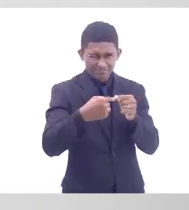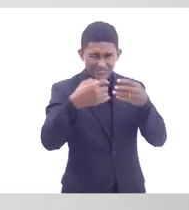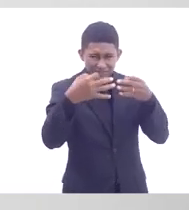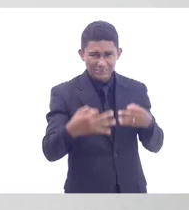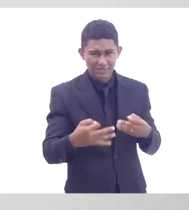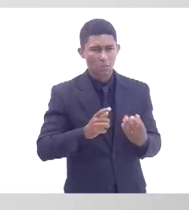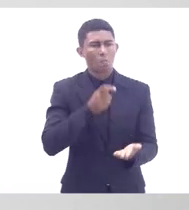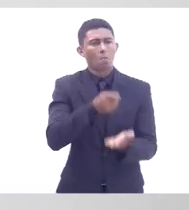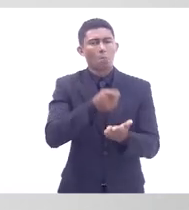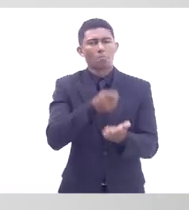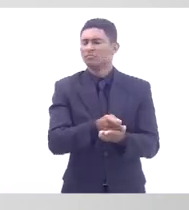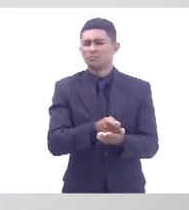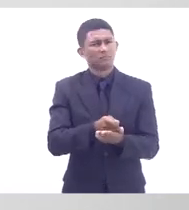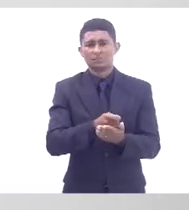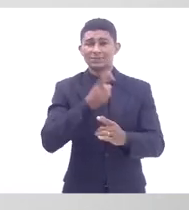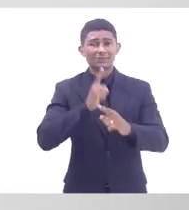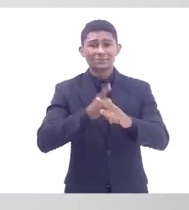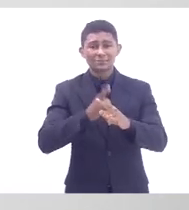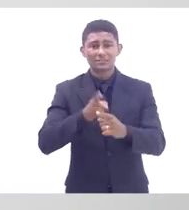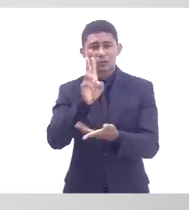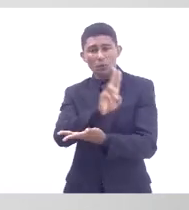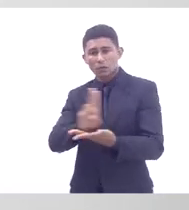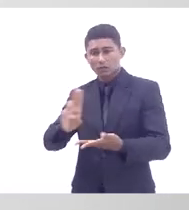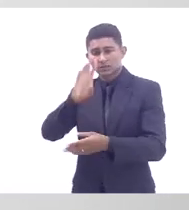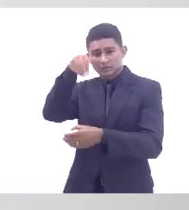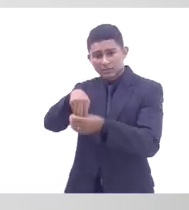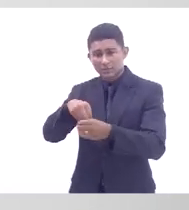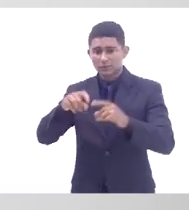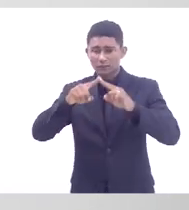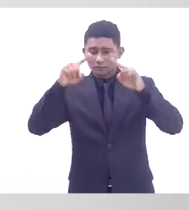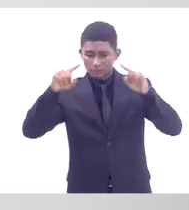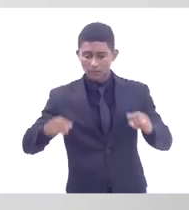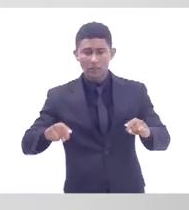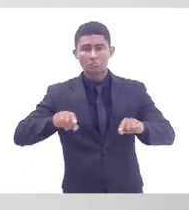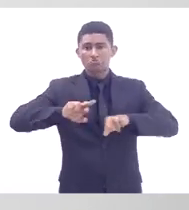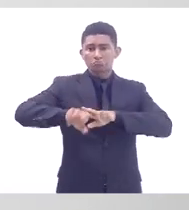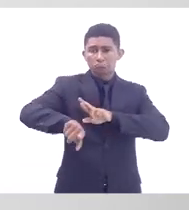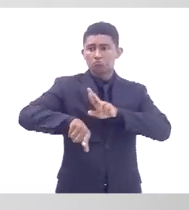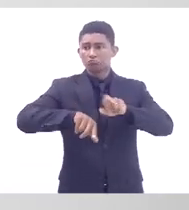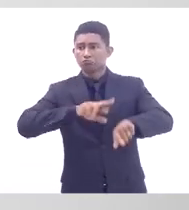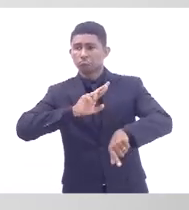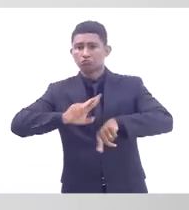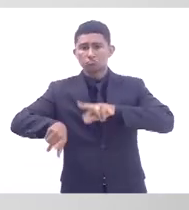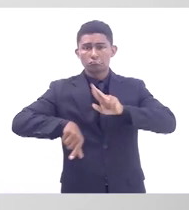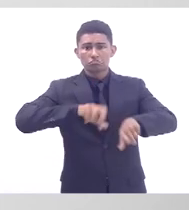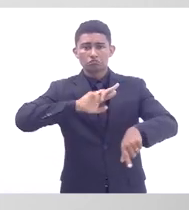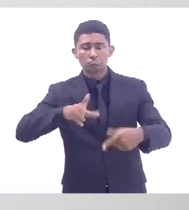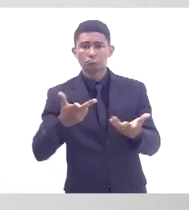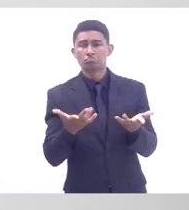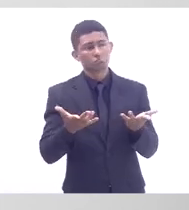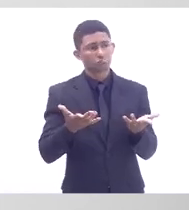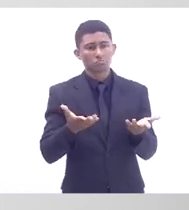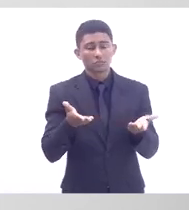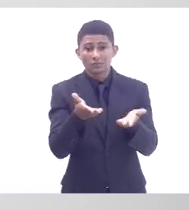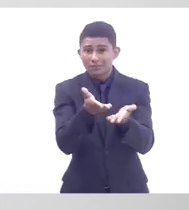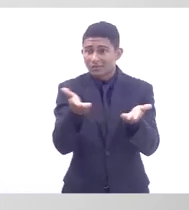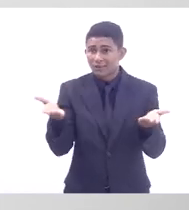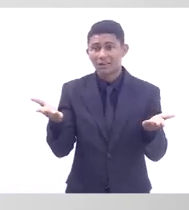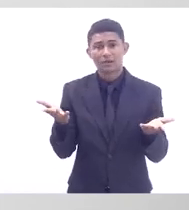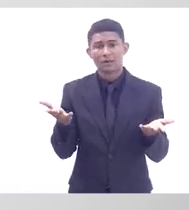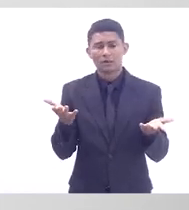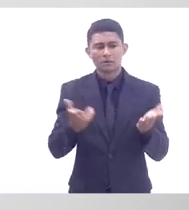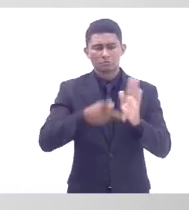hoje tem carreira diferente nas universidades têm legislações diferentes resenha do funcionamento das Universidades esse